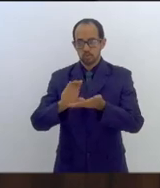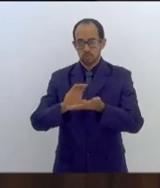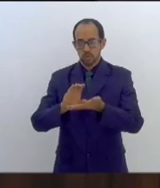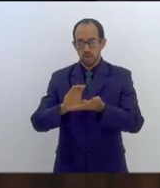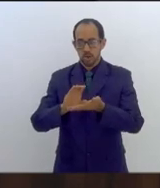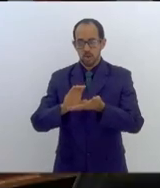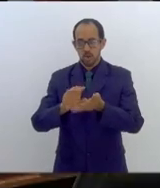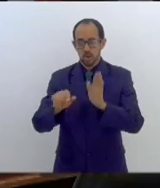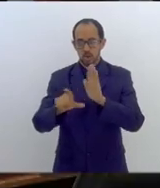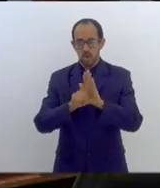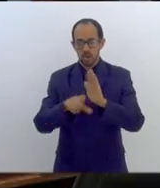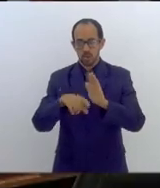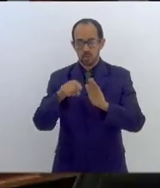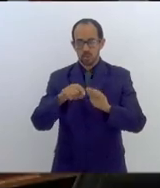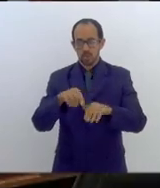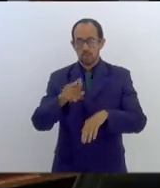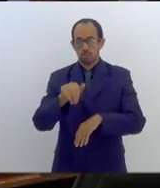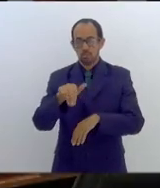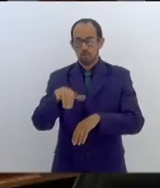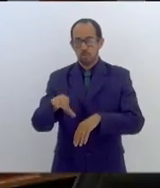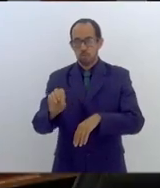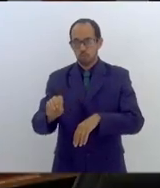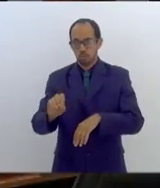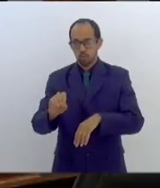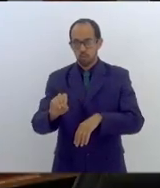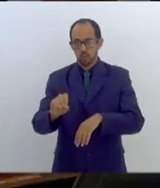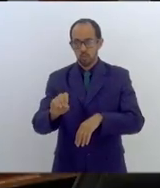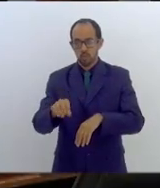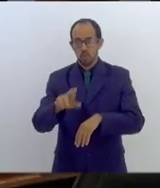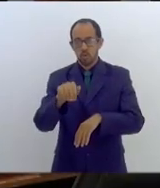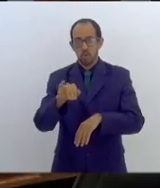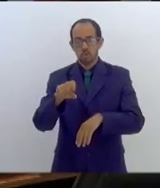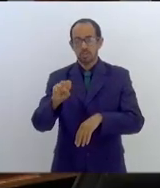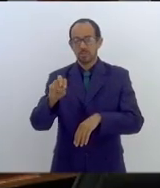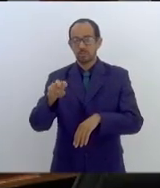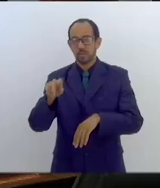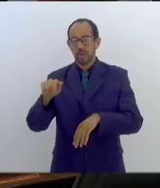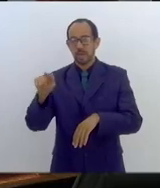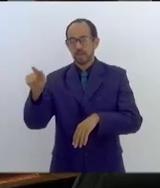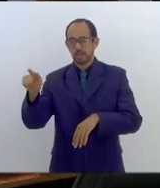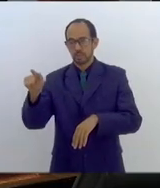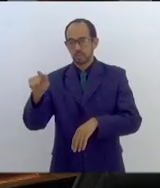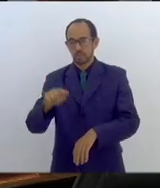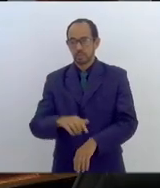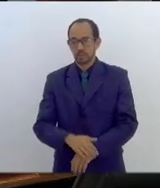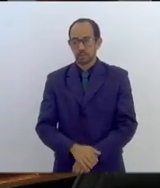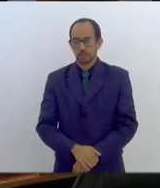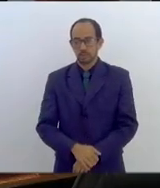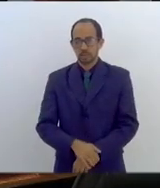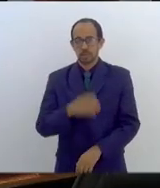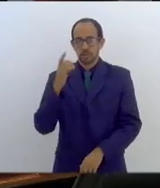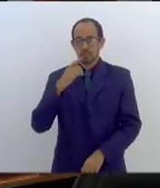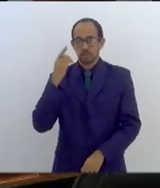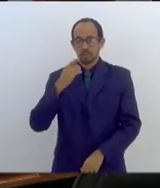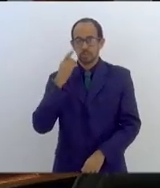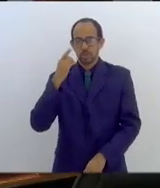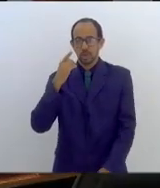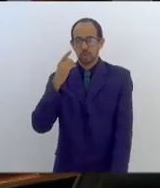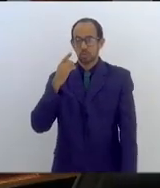Dauari. Deputado Bruno Dauari. Deputado Rosenberg Reis. Deputado Rosenberg